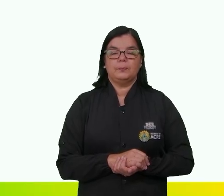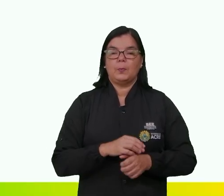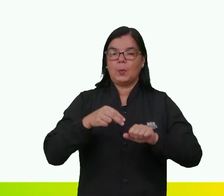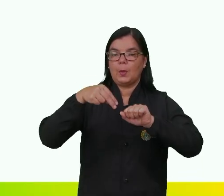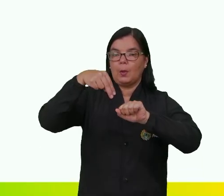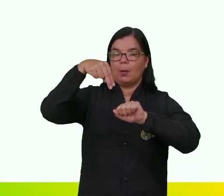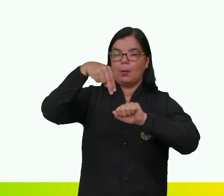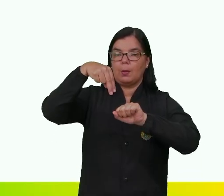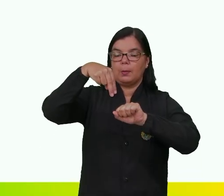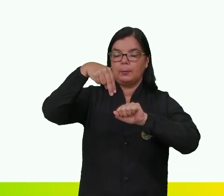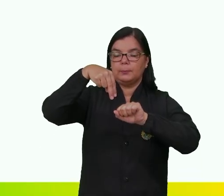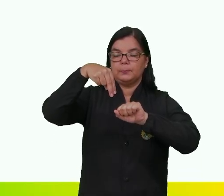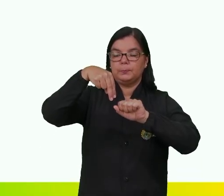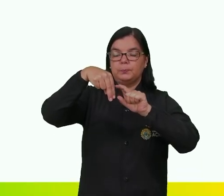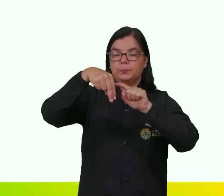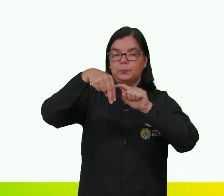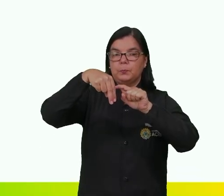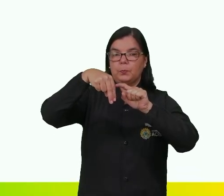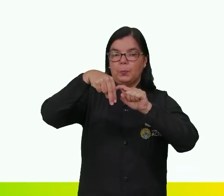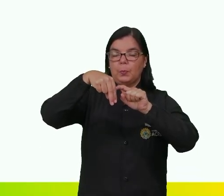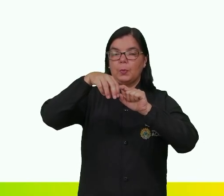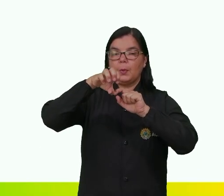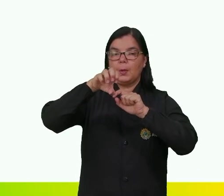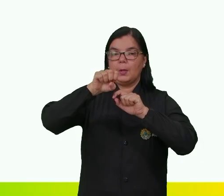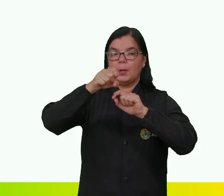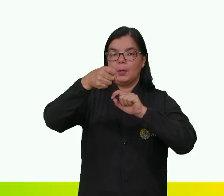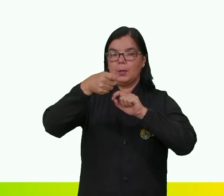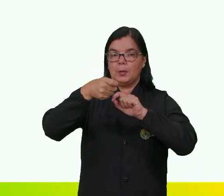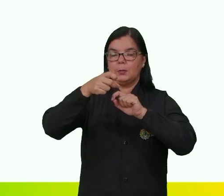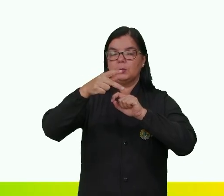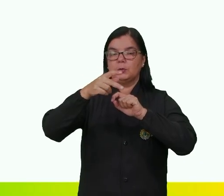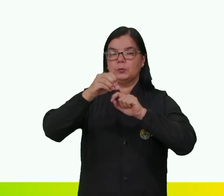Esse n, ele é o expoente.